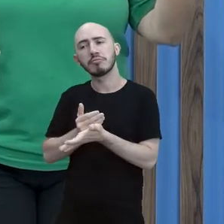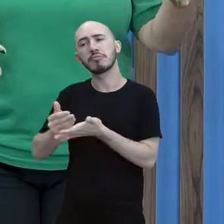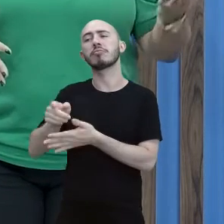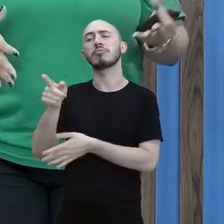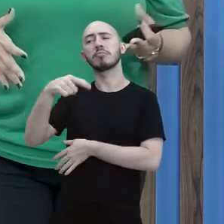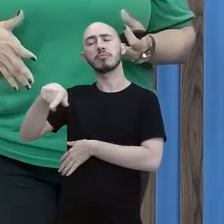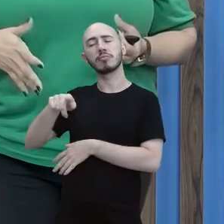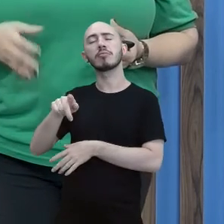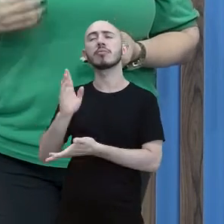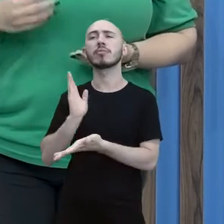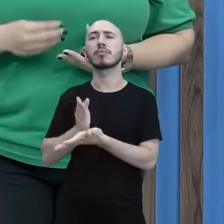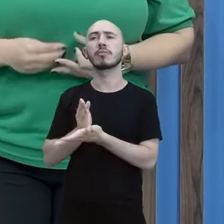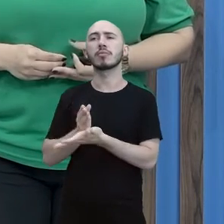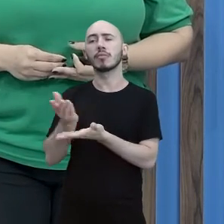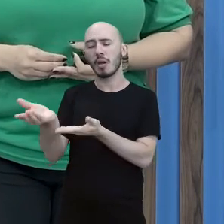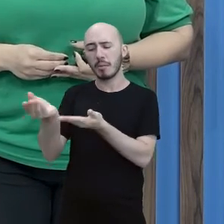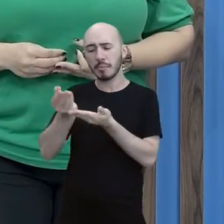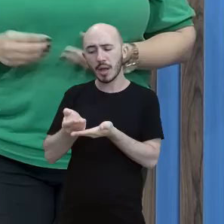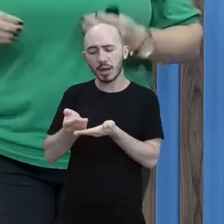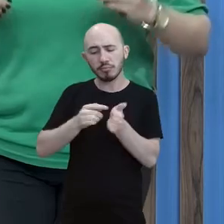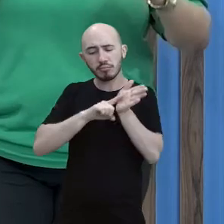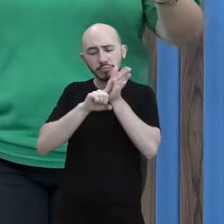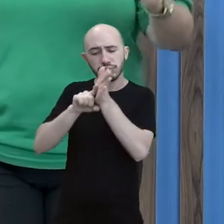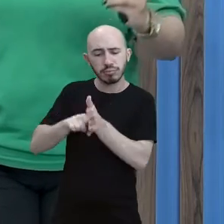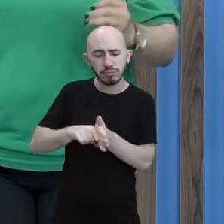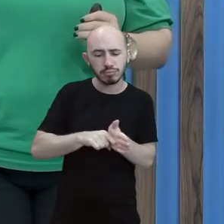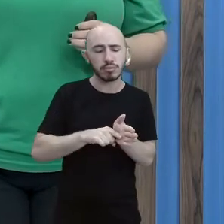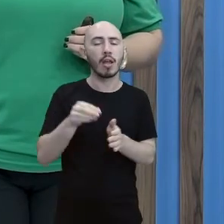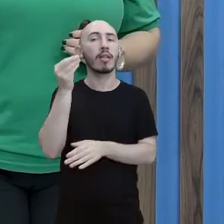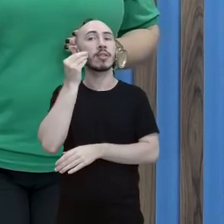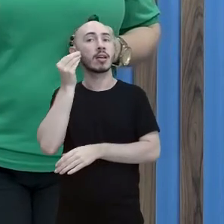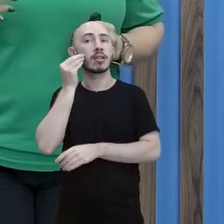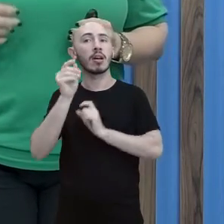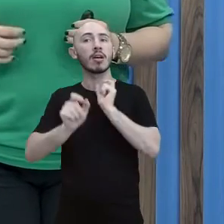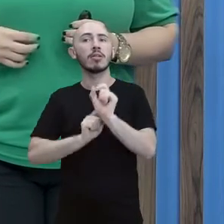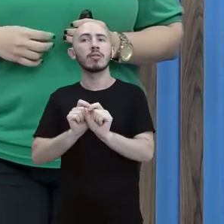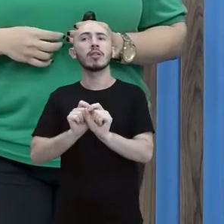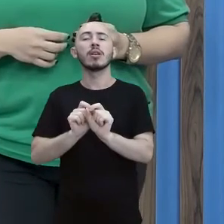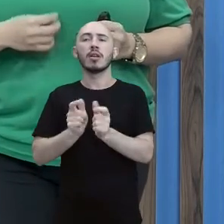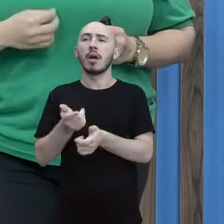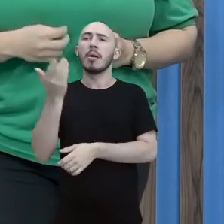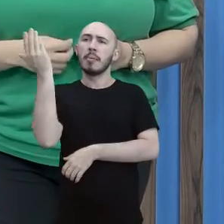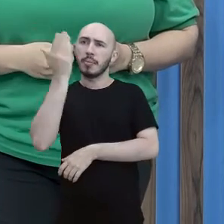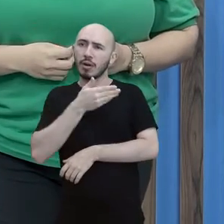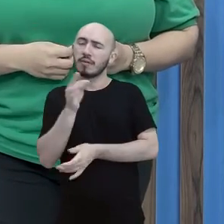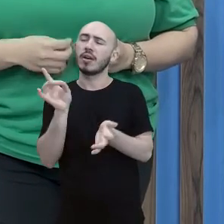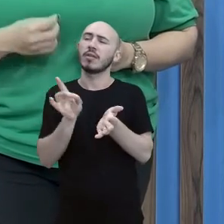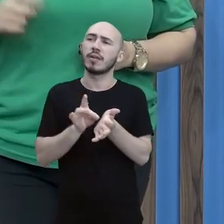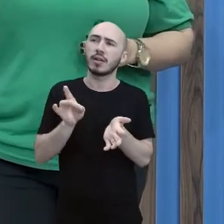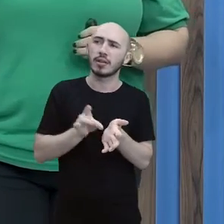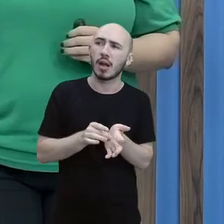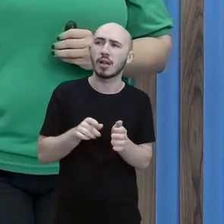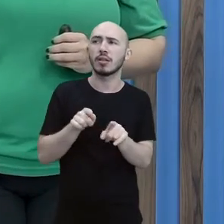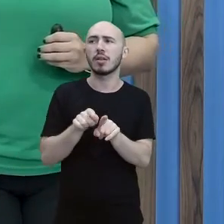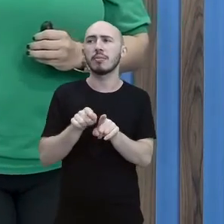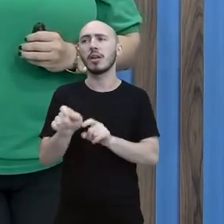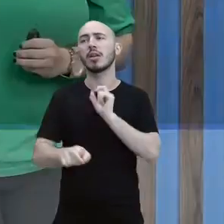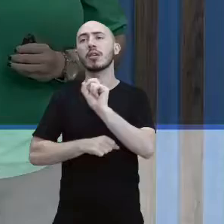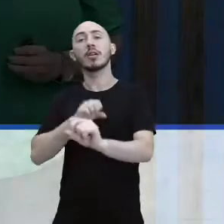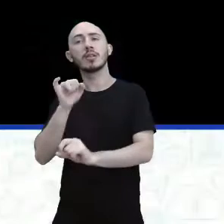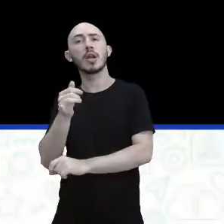já observada. E ele faz o quê, gente? Ele vai tentar ver se aquilo ali é aquilo mesmo, né? Se ele